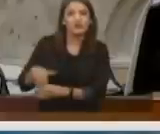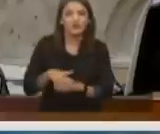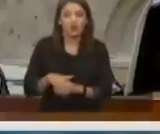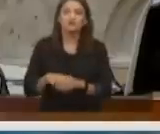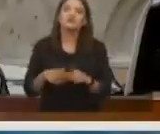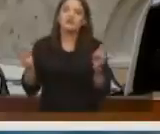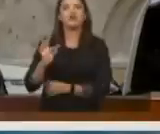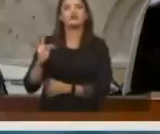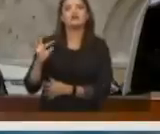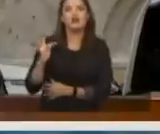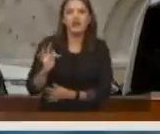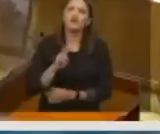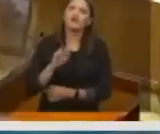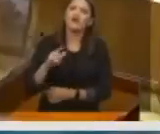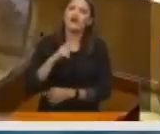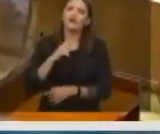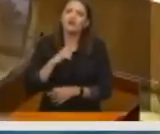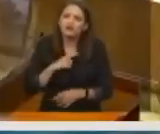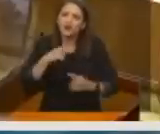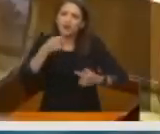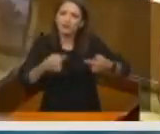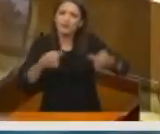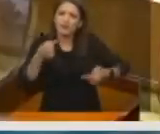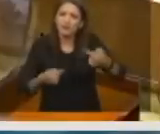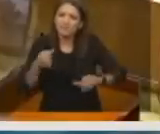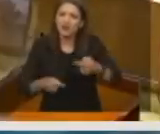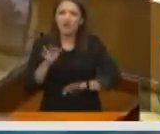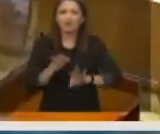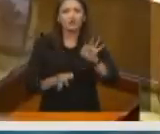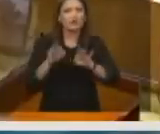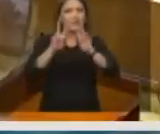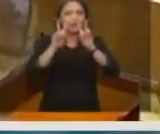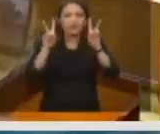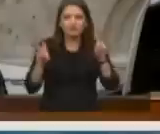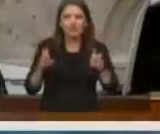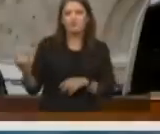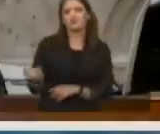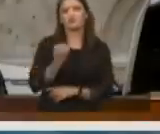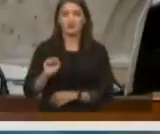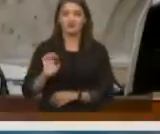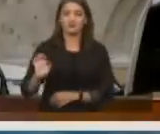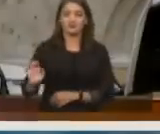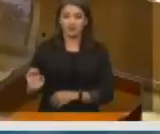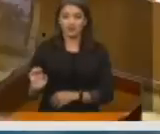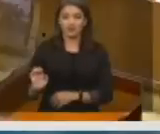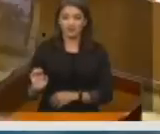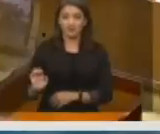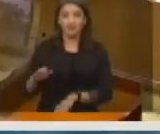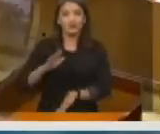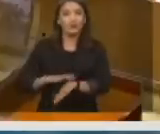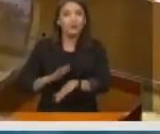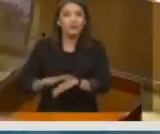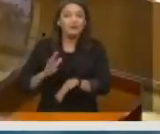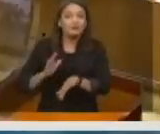político nacional, porque pode ou não, permitir que diversos políticos aí que foram apenados nos últimos anos, em virtude de